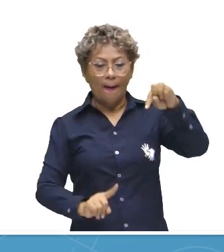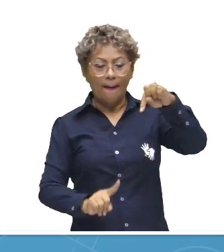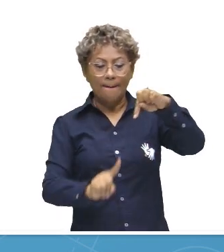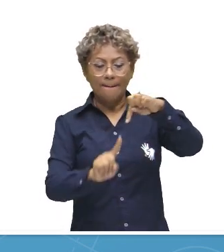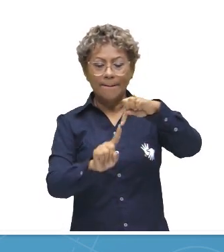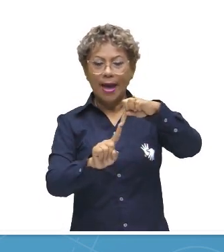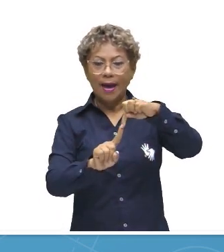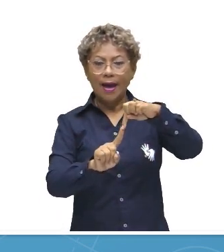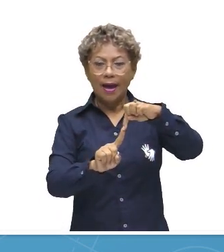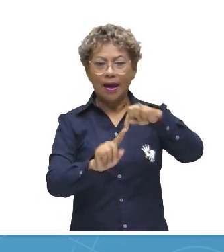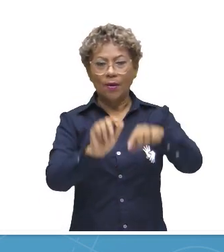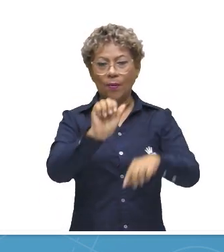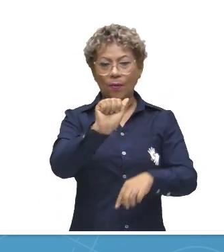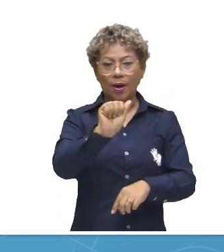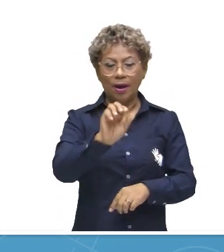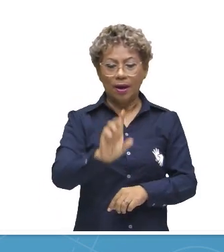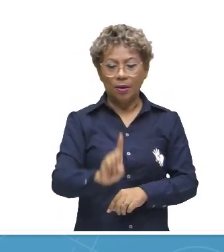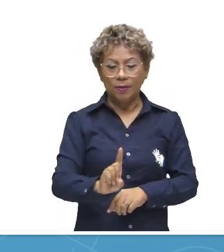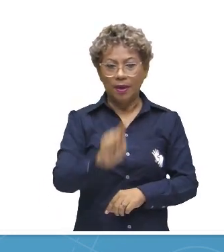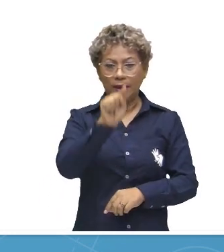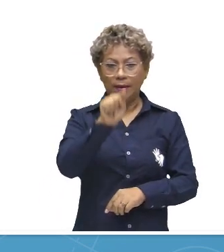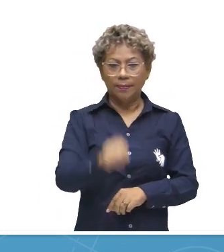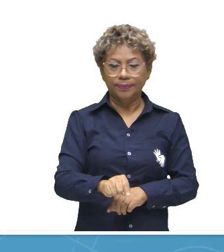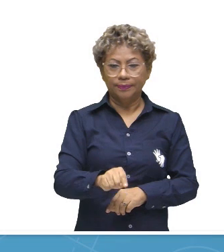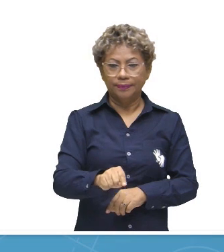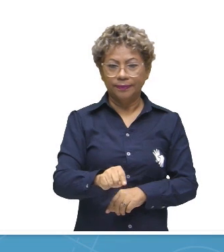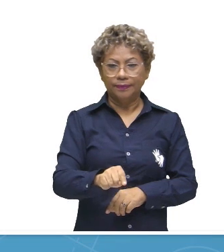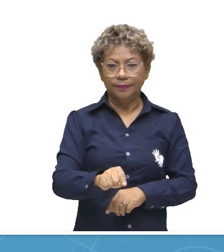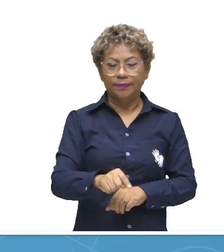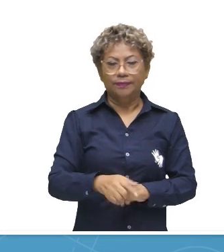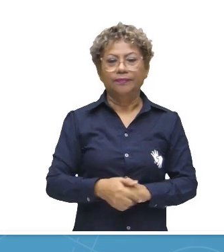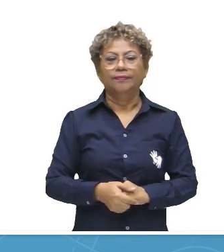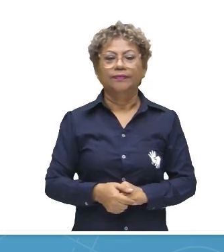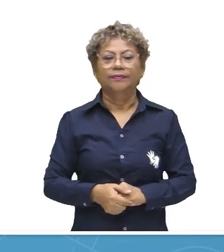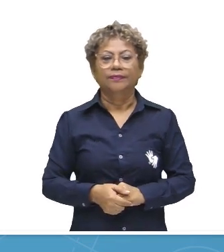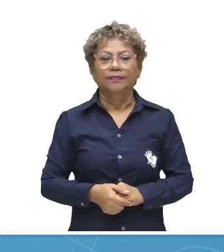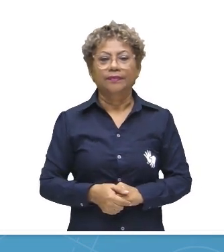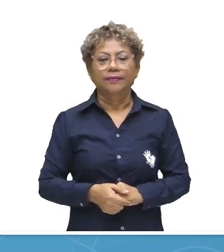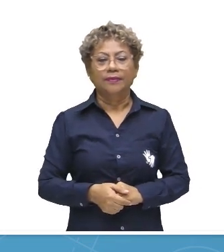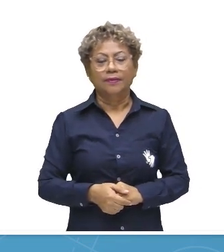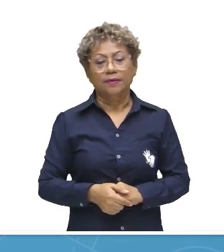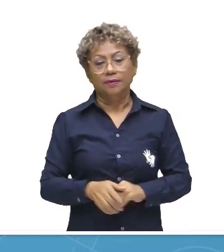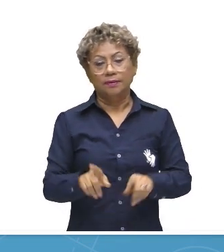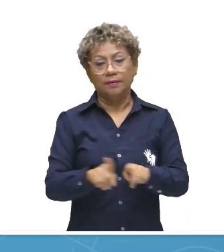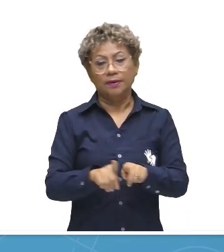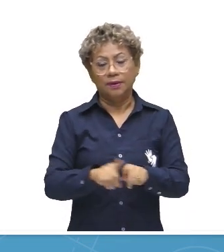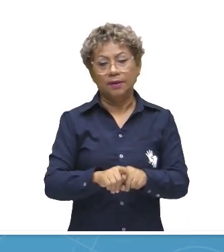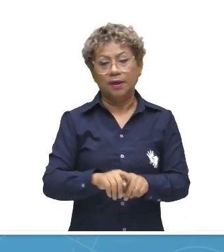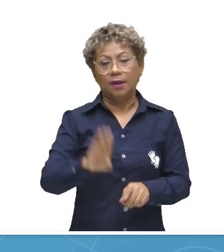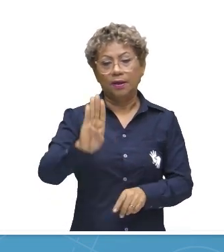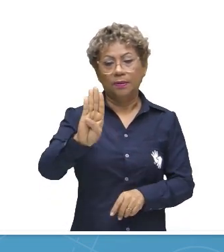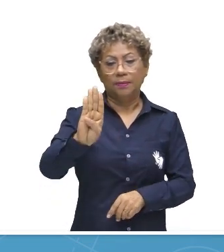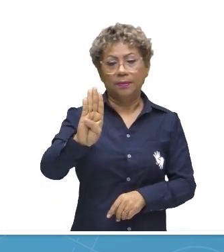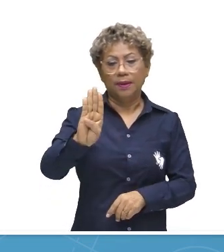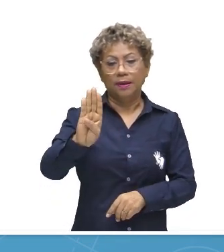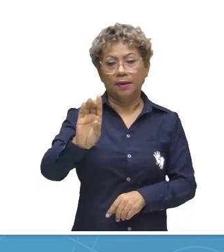Consequentemente, do vértice B, nós vamos ter a diagonal BC,